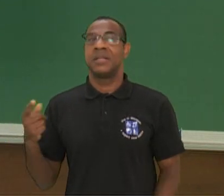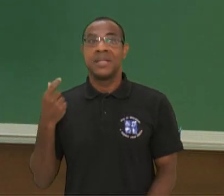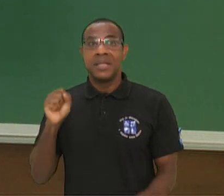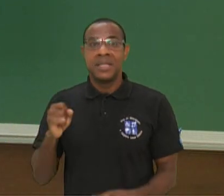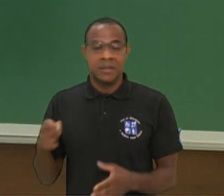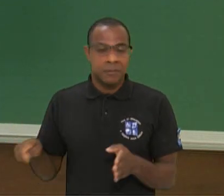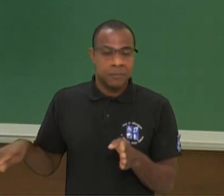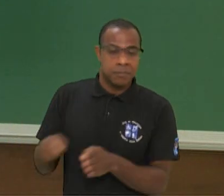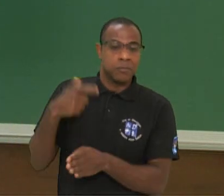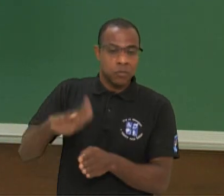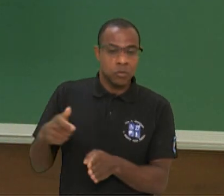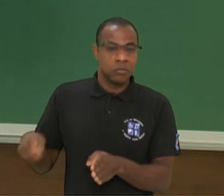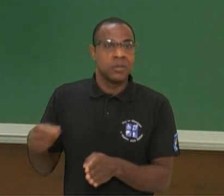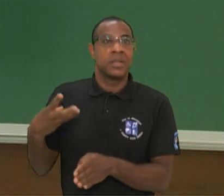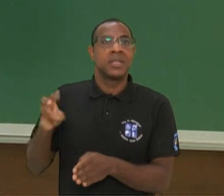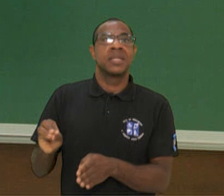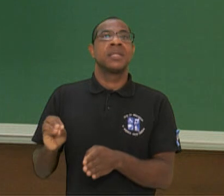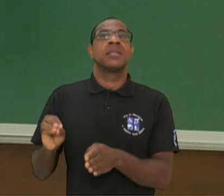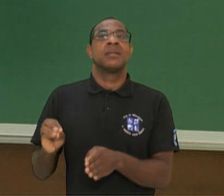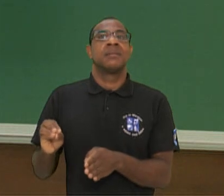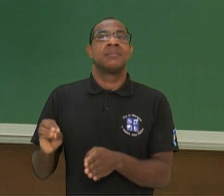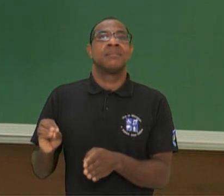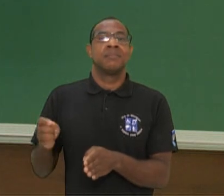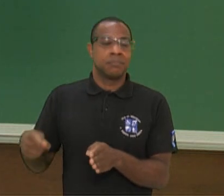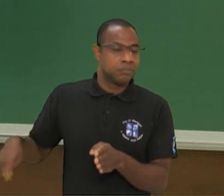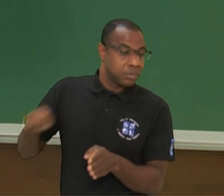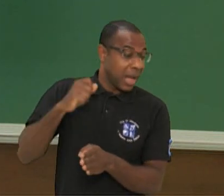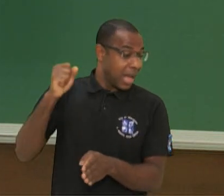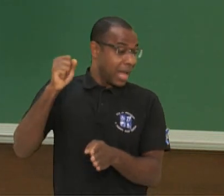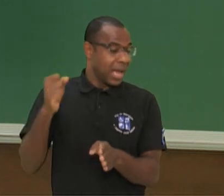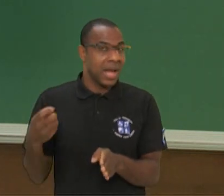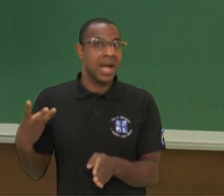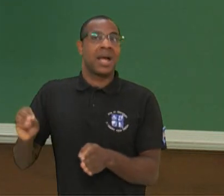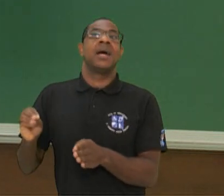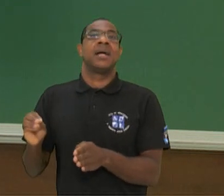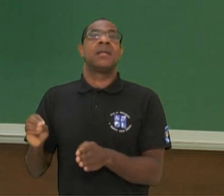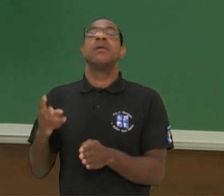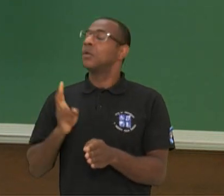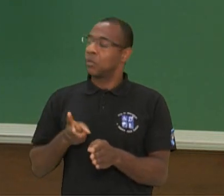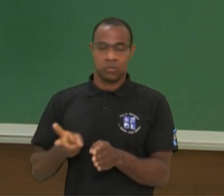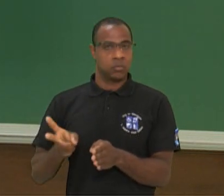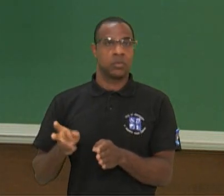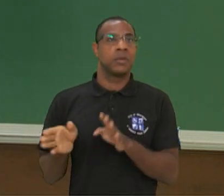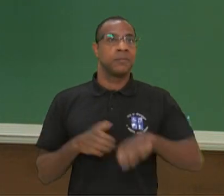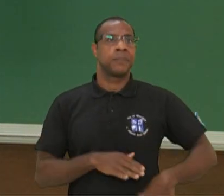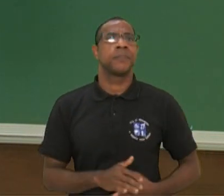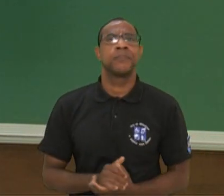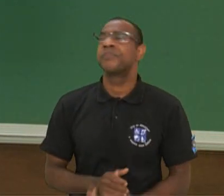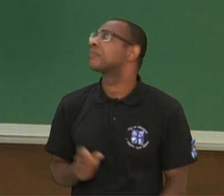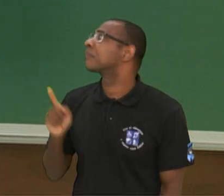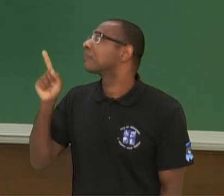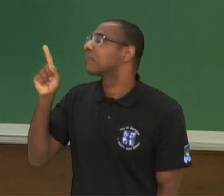aí a partida continua. Bem, então vamos agora voltando àquela primeira imagem, né, do